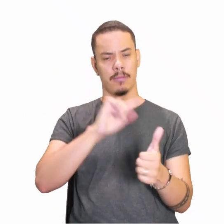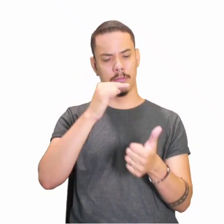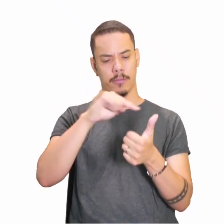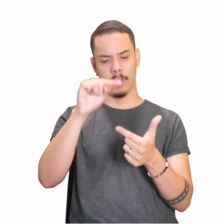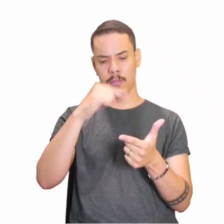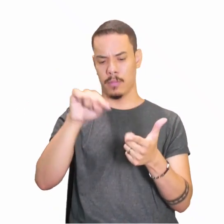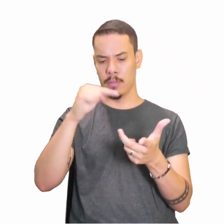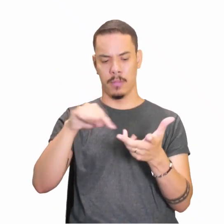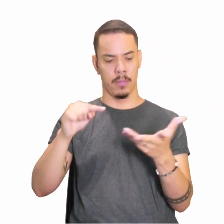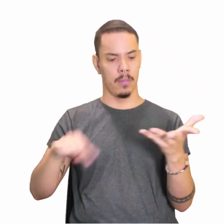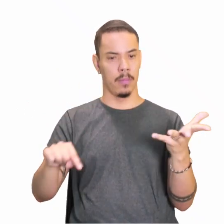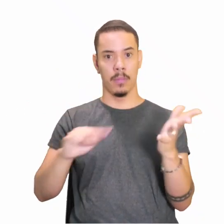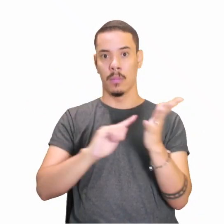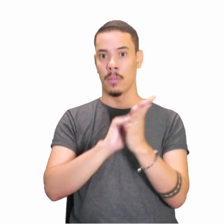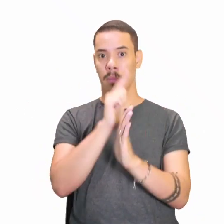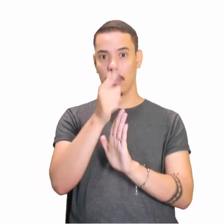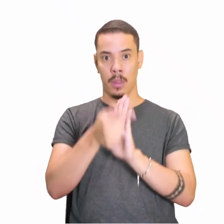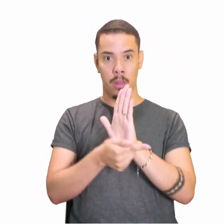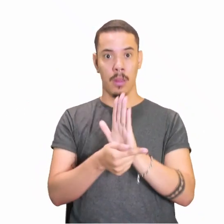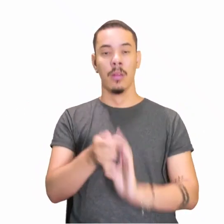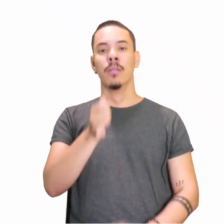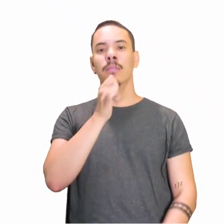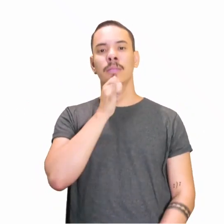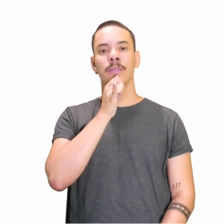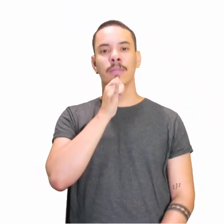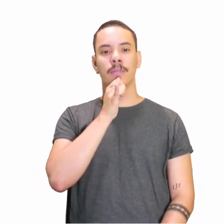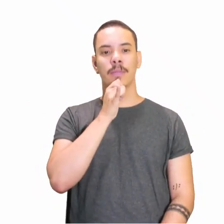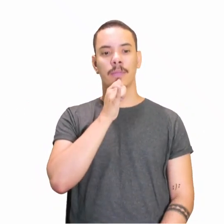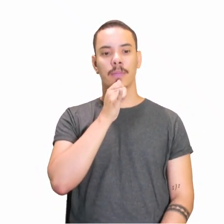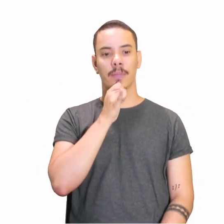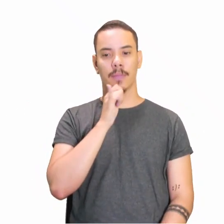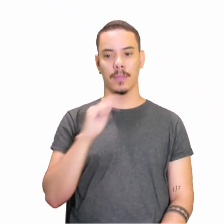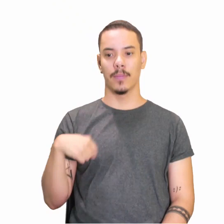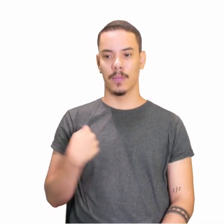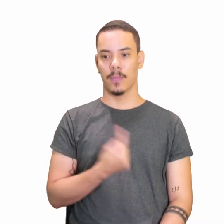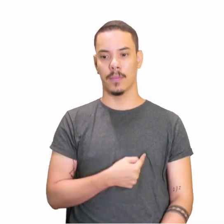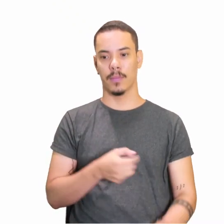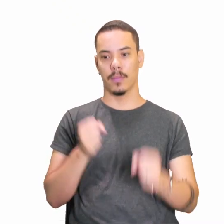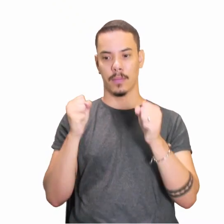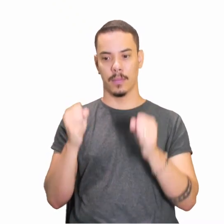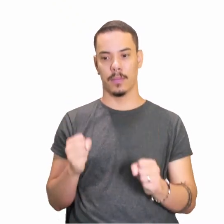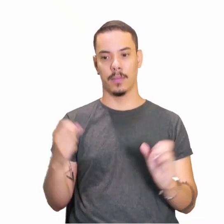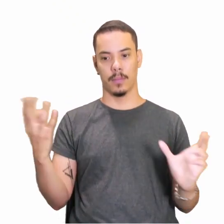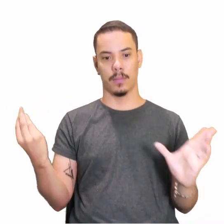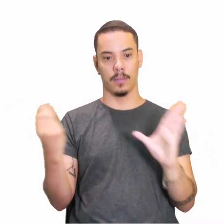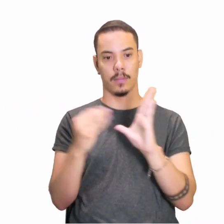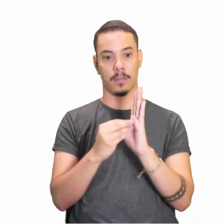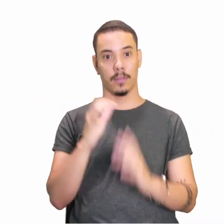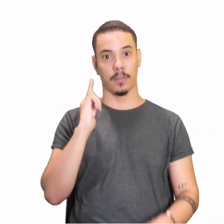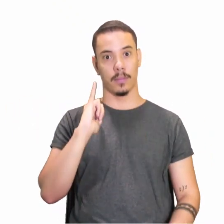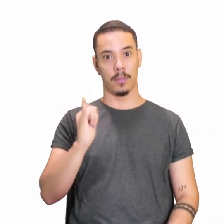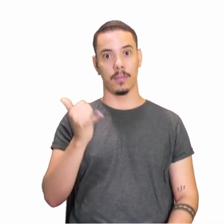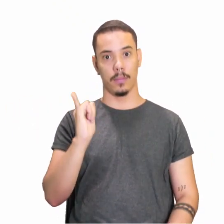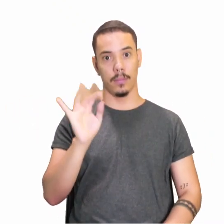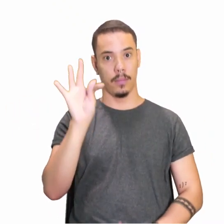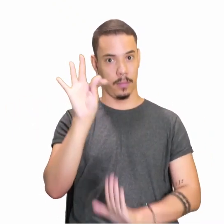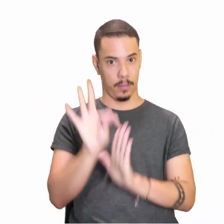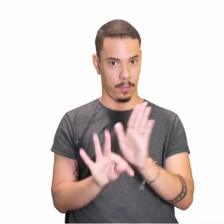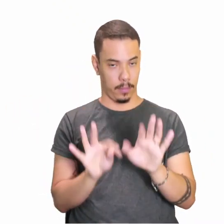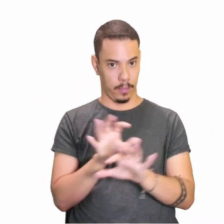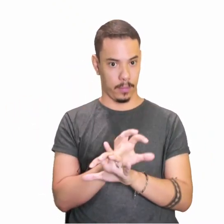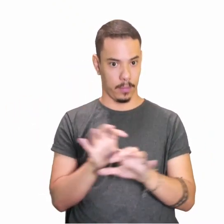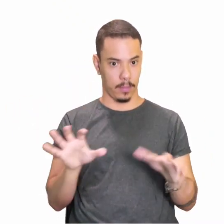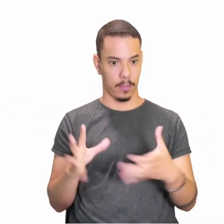gêneros textuais. Como, por exemplo, nós podemos colocar uma narração, um texto narrativo,